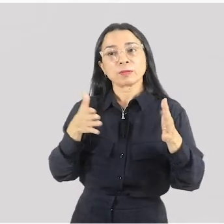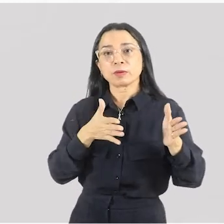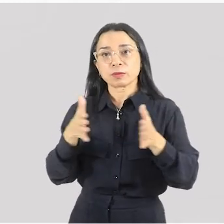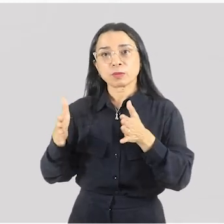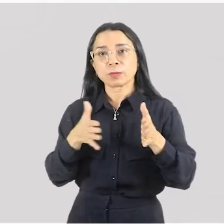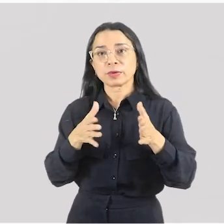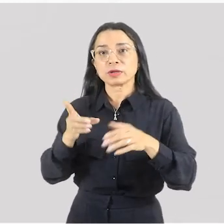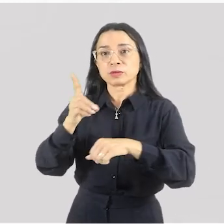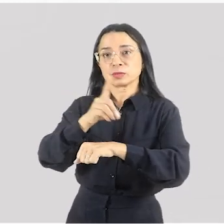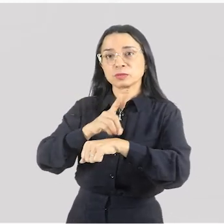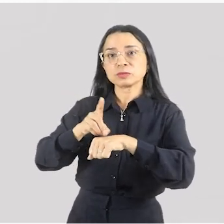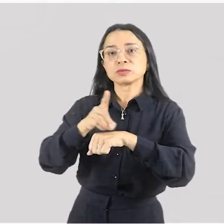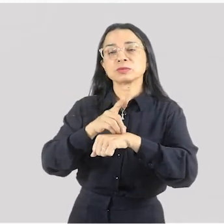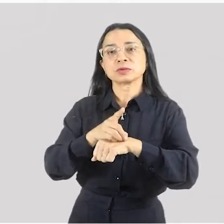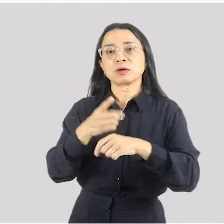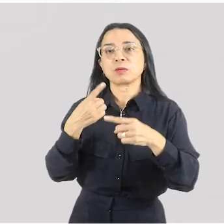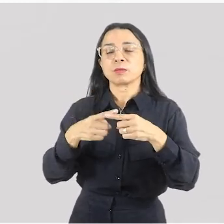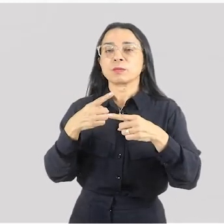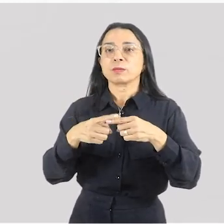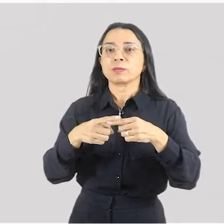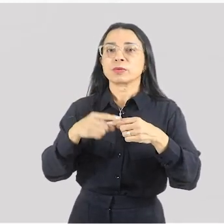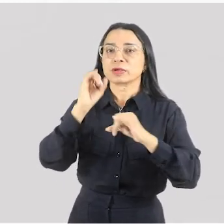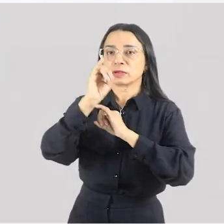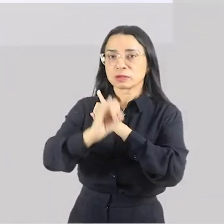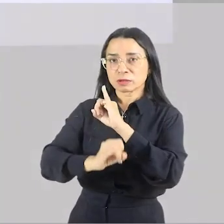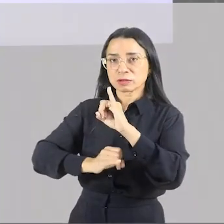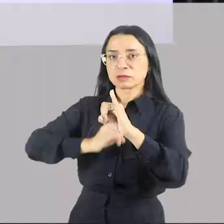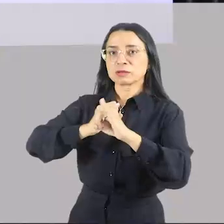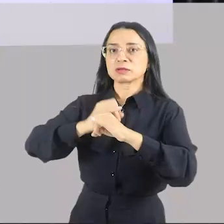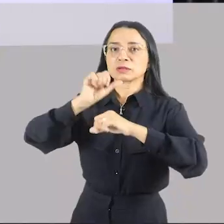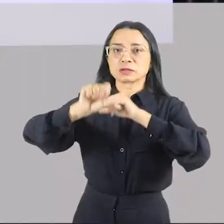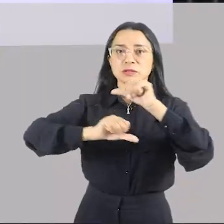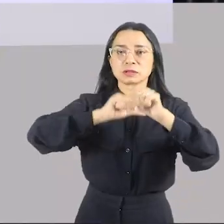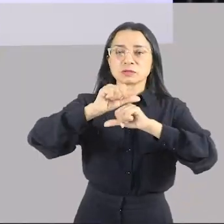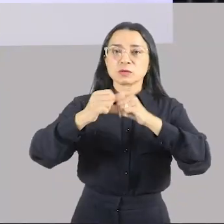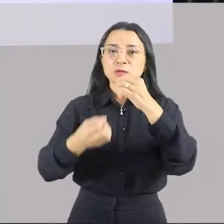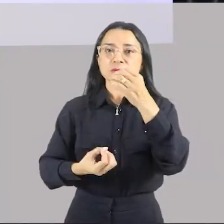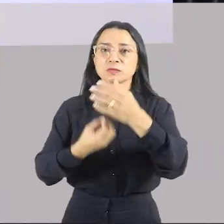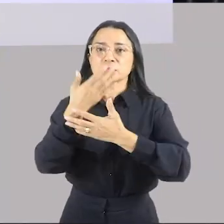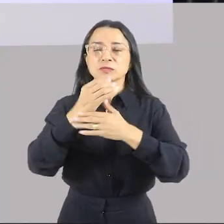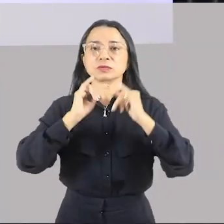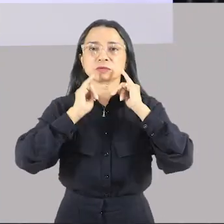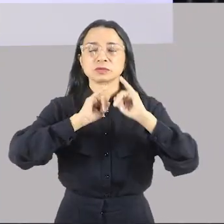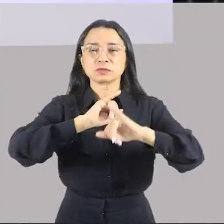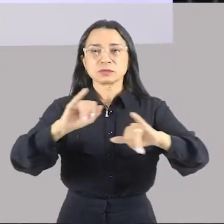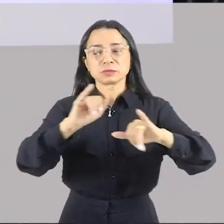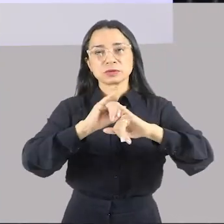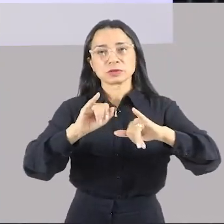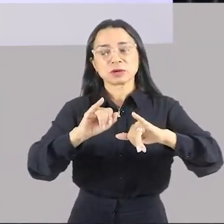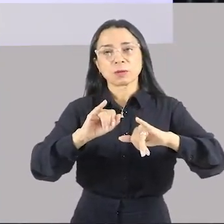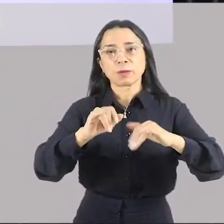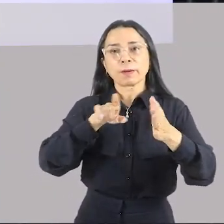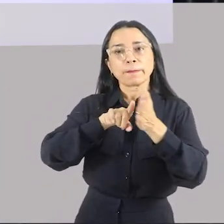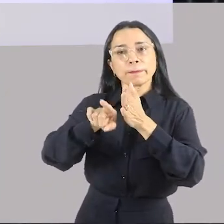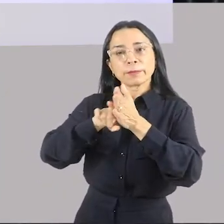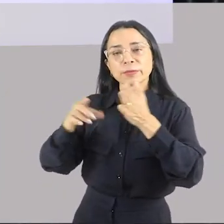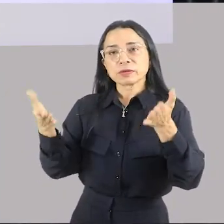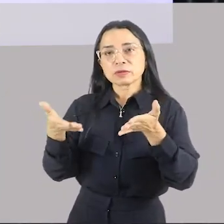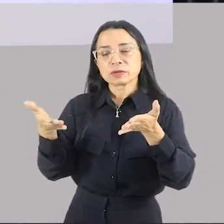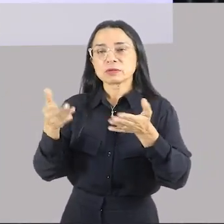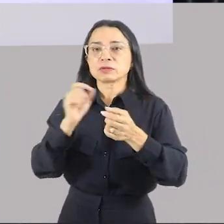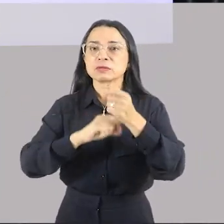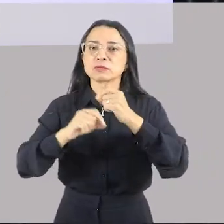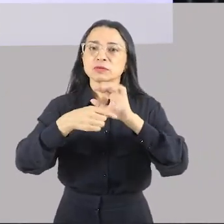porque cada vez mais a internet virou uma fonte de informação, né? Tanto que teve uma pesquisa recente que mostrou que grande parte dos